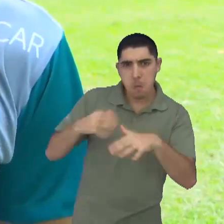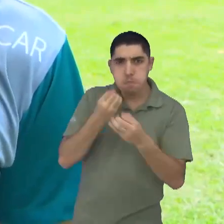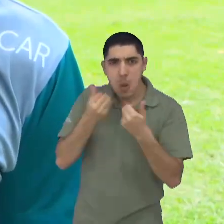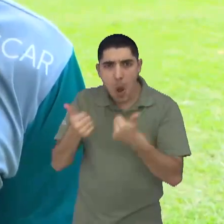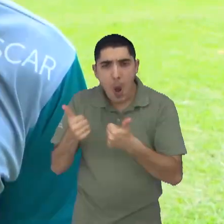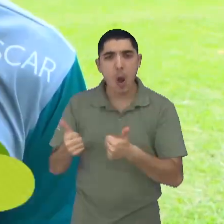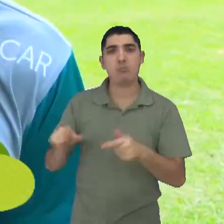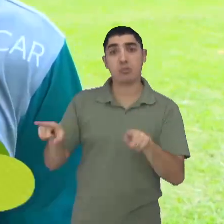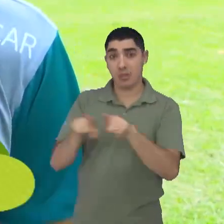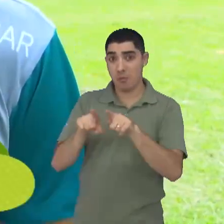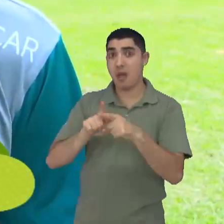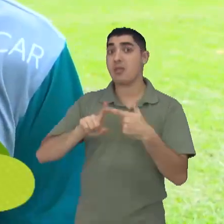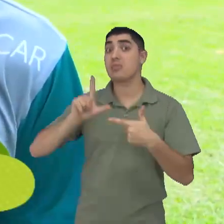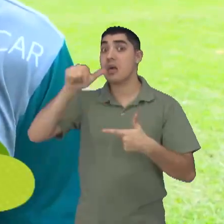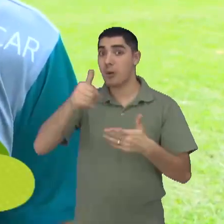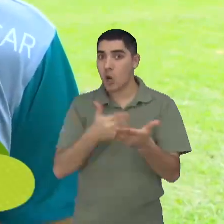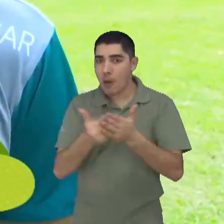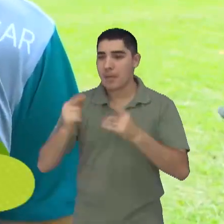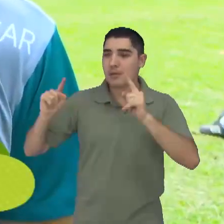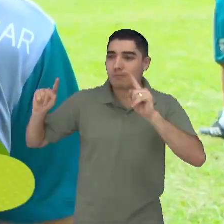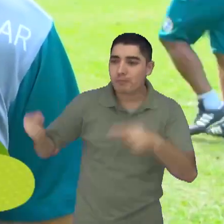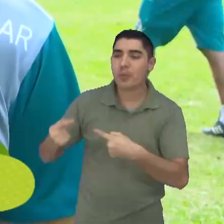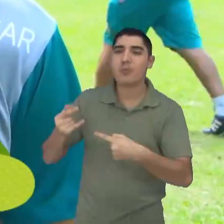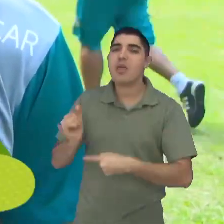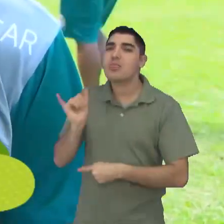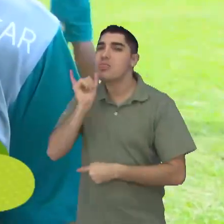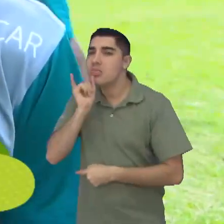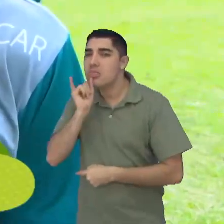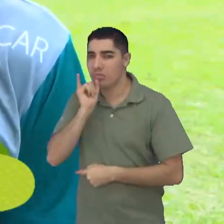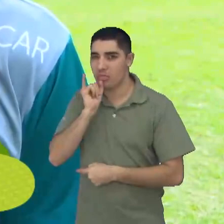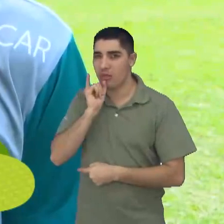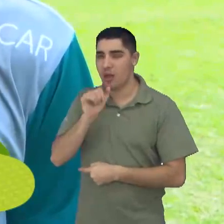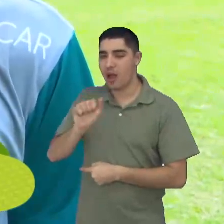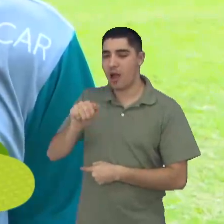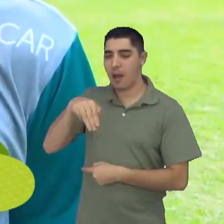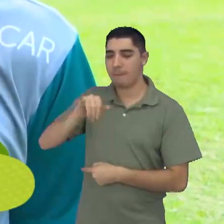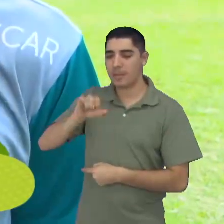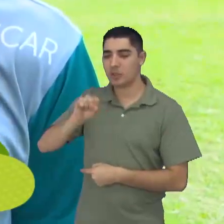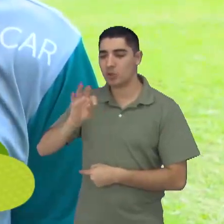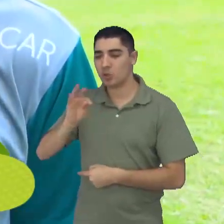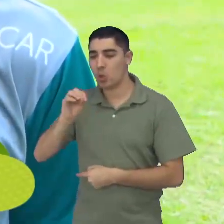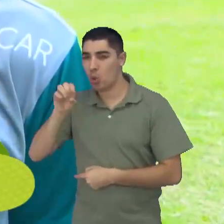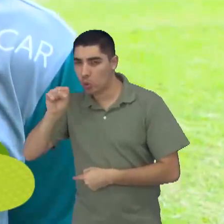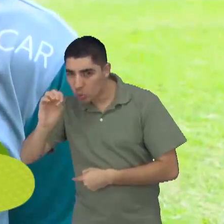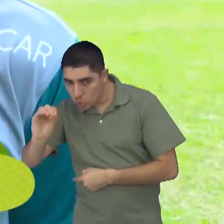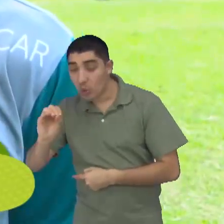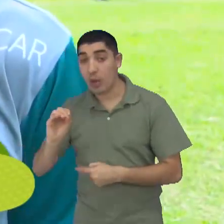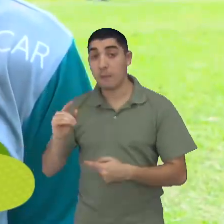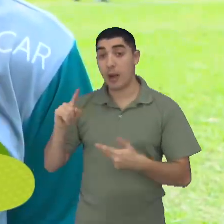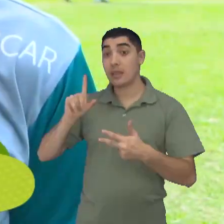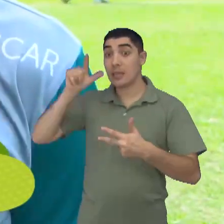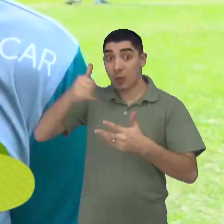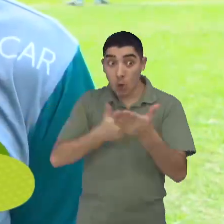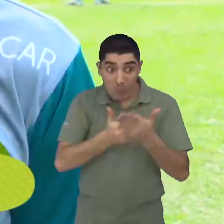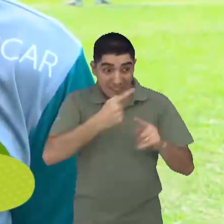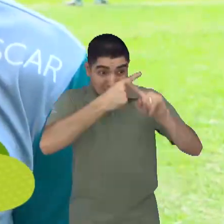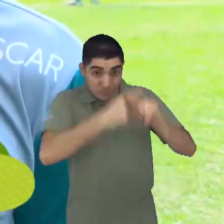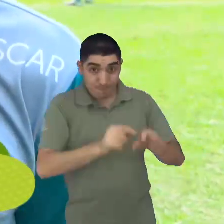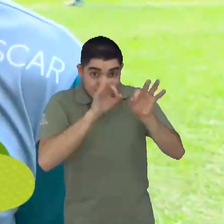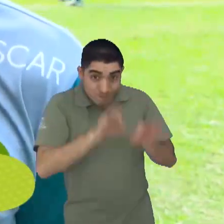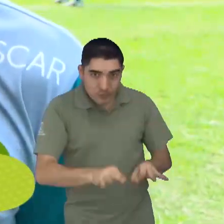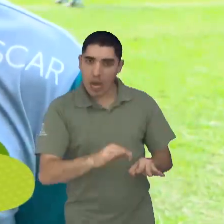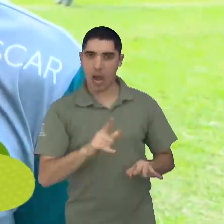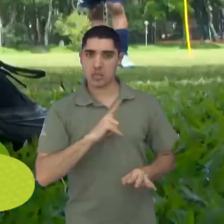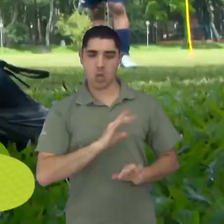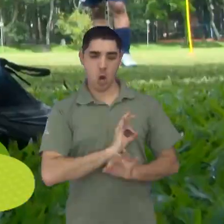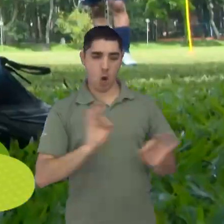técnica, jogos, treinos, estarem em condição de, quando chegar a competição, estarem aptos aí a performarem